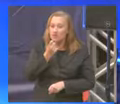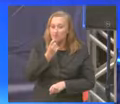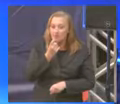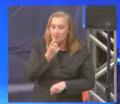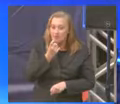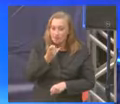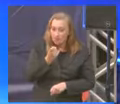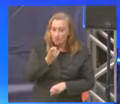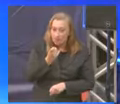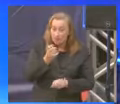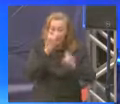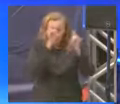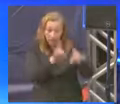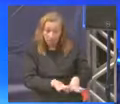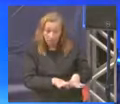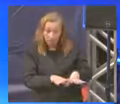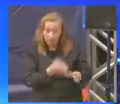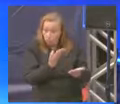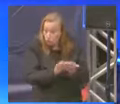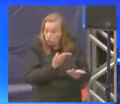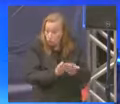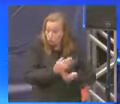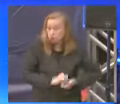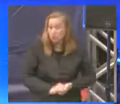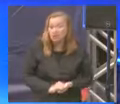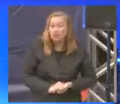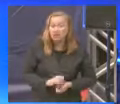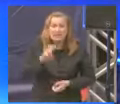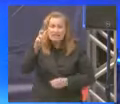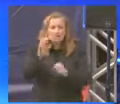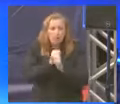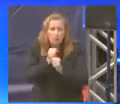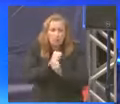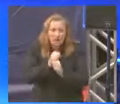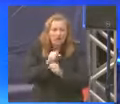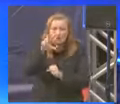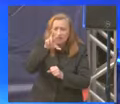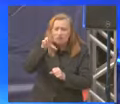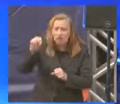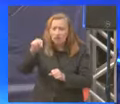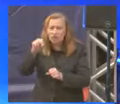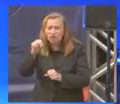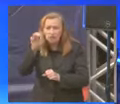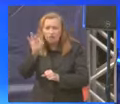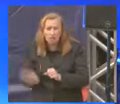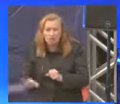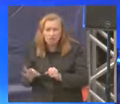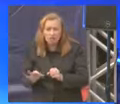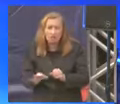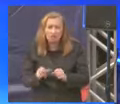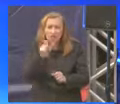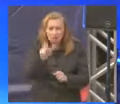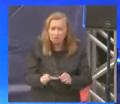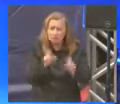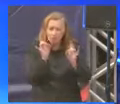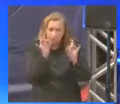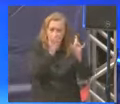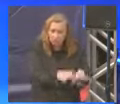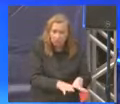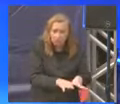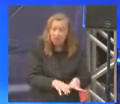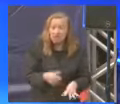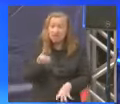vexame, abandonei. Em 5 anos, 50% abandonaram e 30% se formaram.